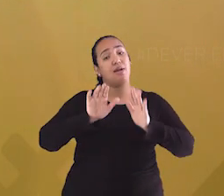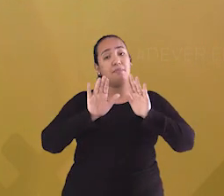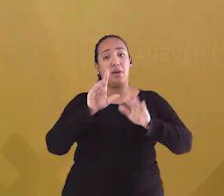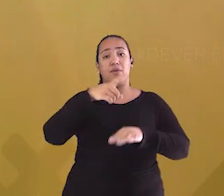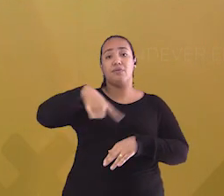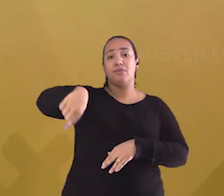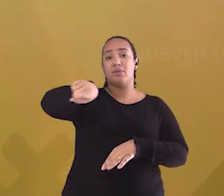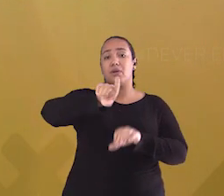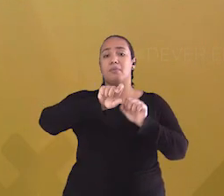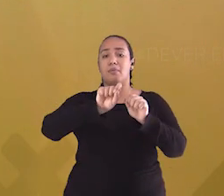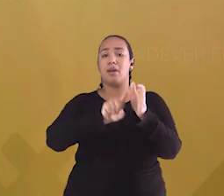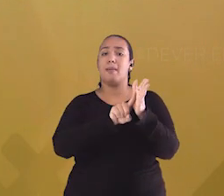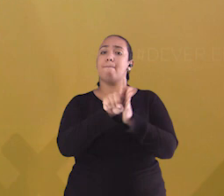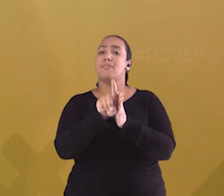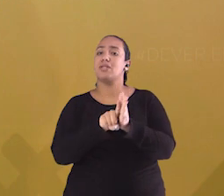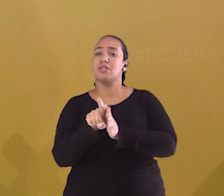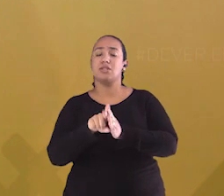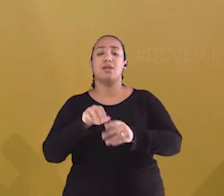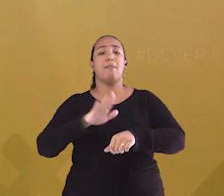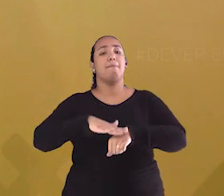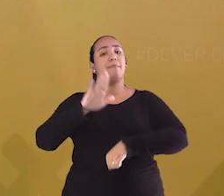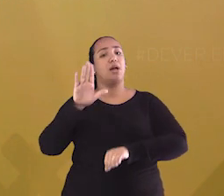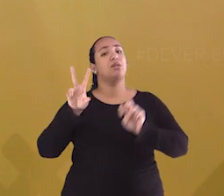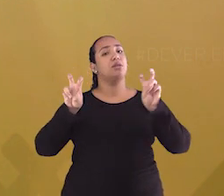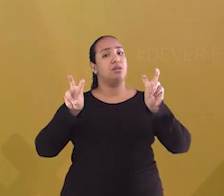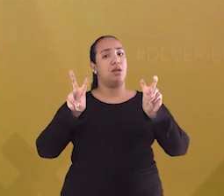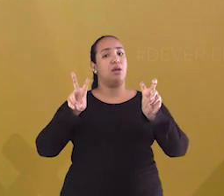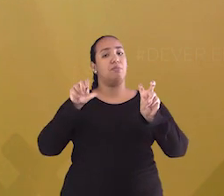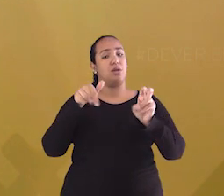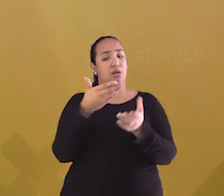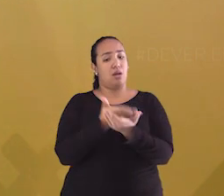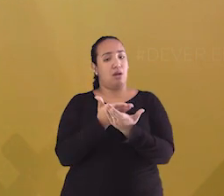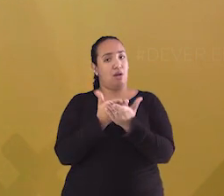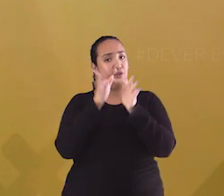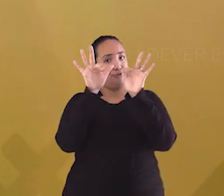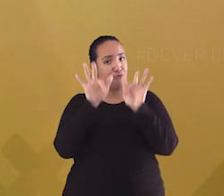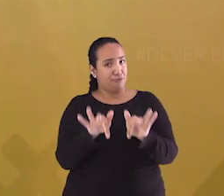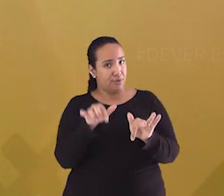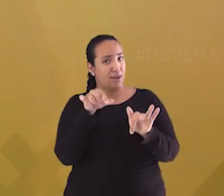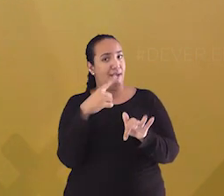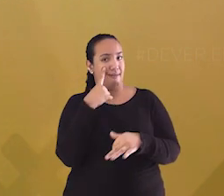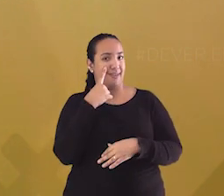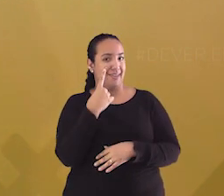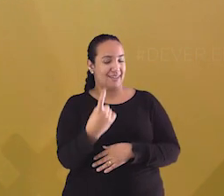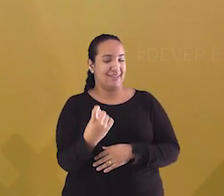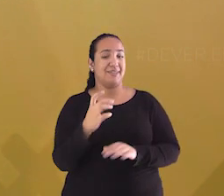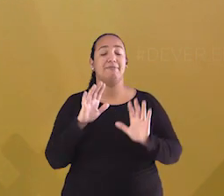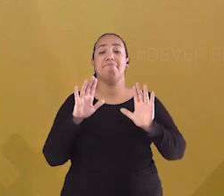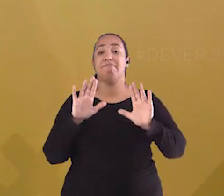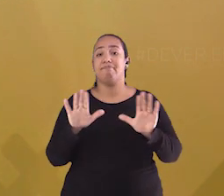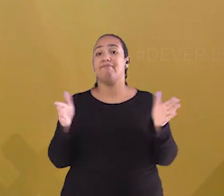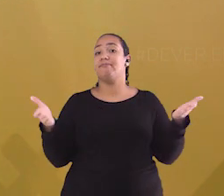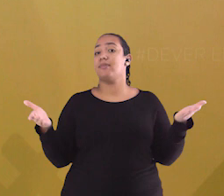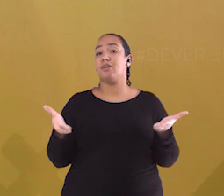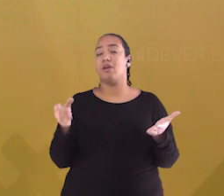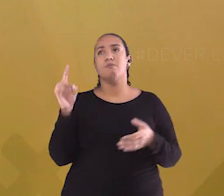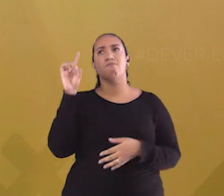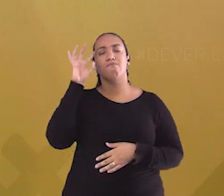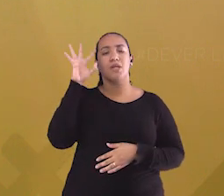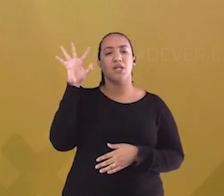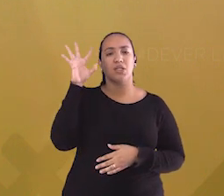você pesquisar mais sobre o assunto depois que a nossa aula se encerrar. É muito interessante. Mas vamos pensar